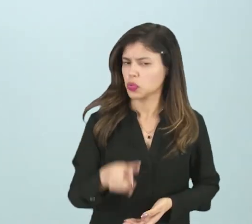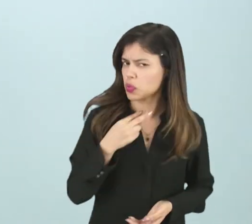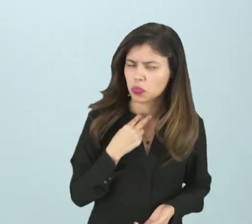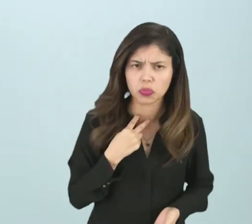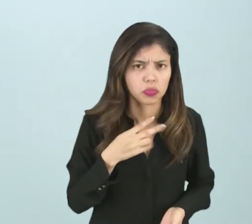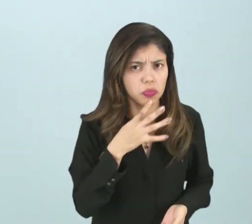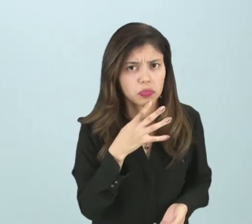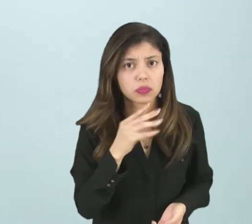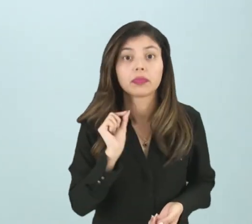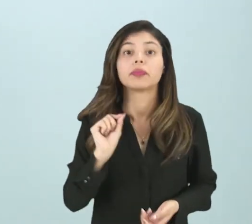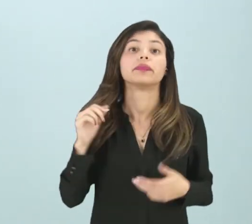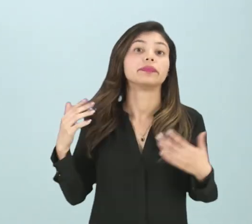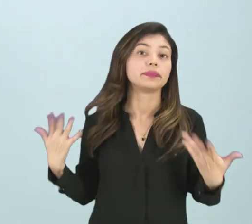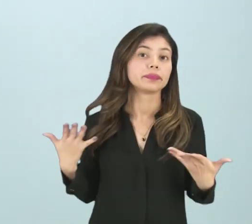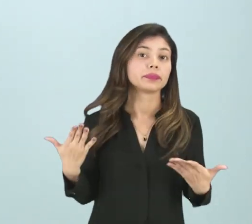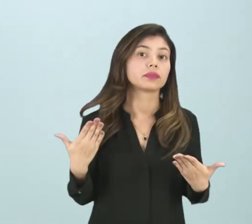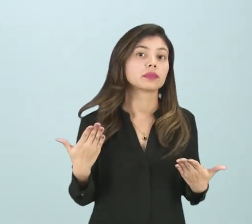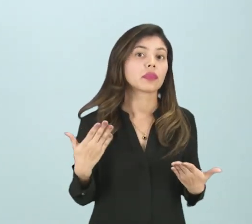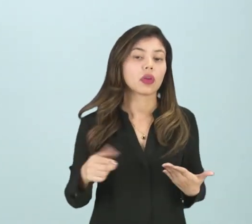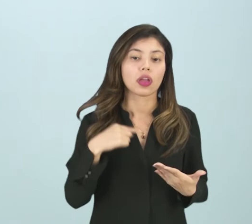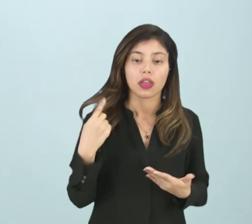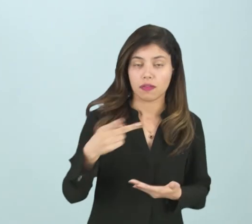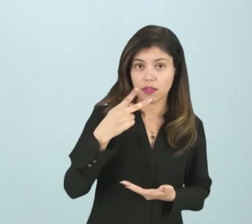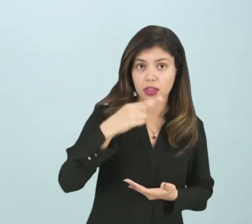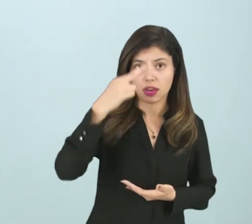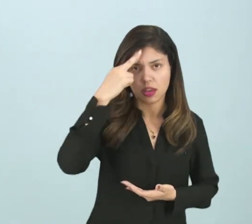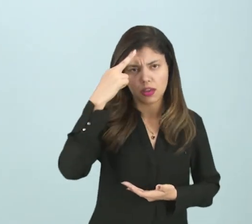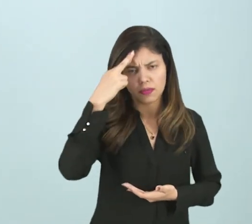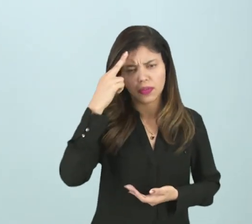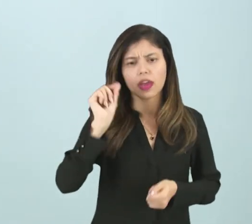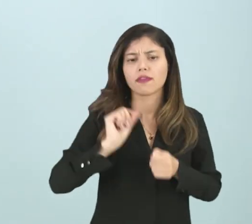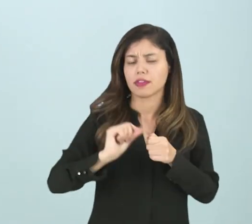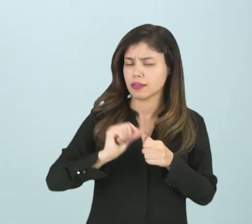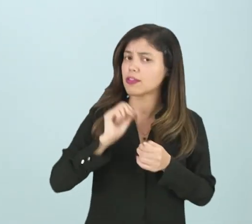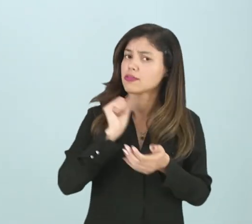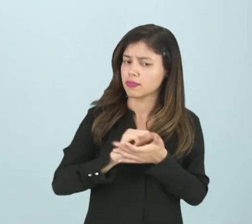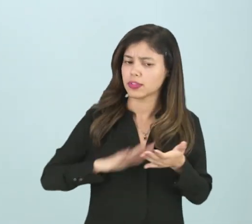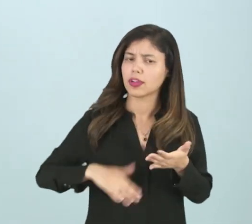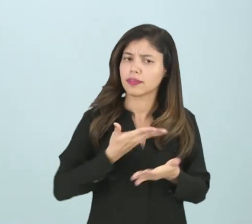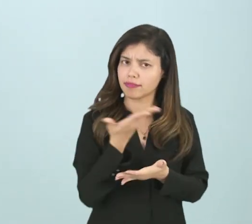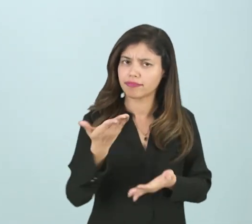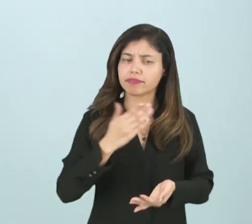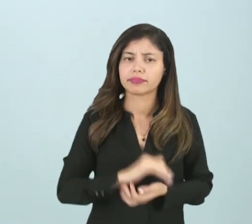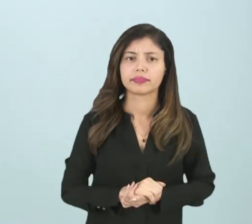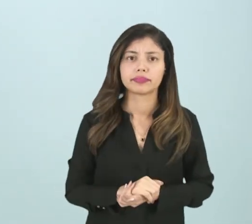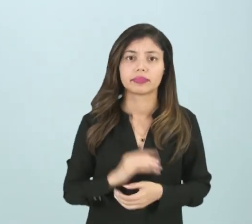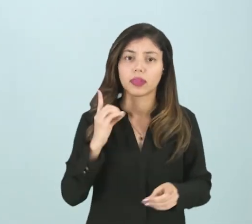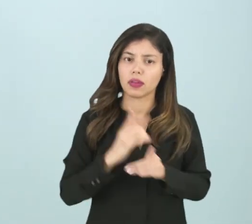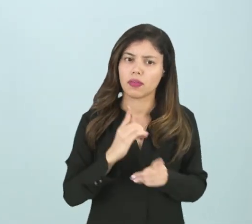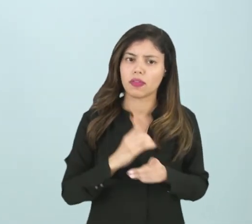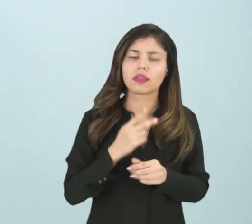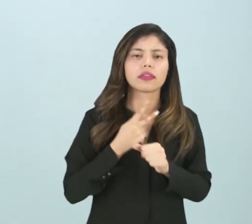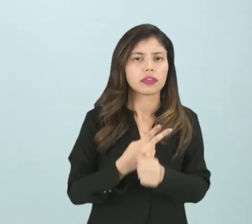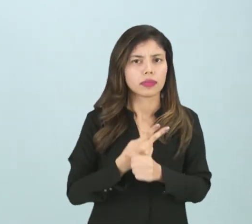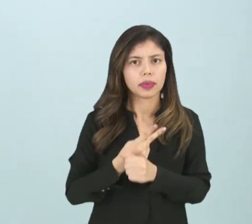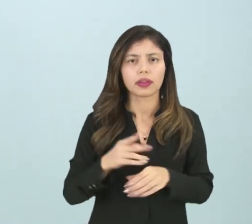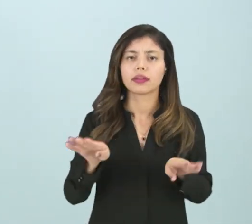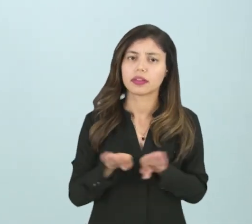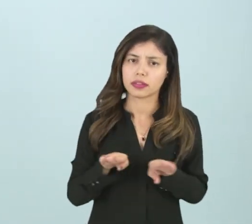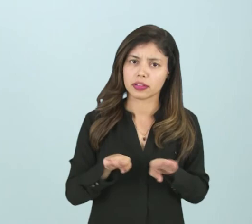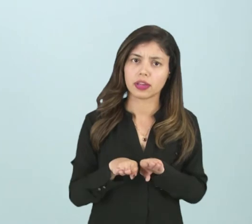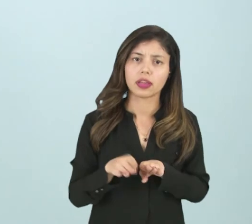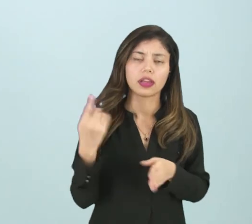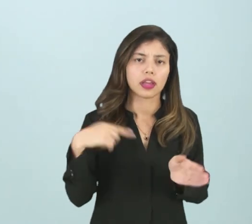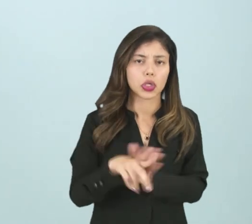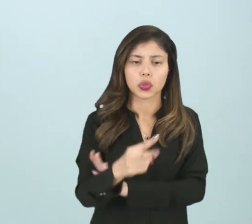pode conhecer é o que escapa à nossa razão, nessa atividade que vocês vão ter que fazer aí. Então, encontre essas questões que ele disse que a gente